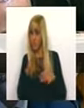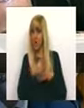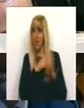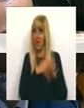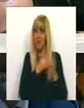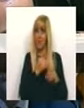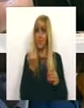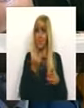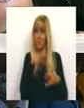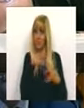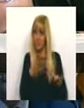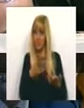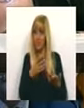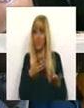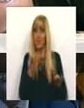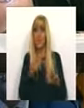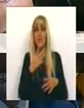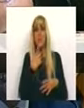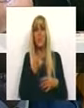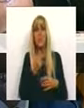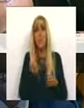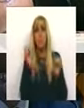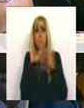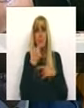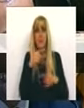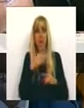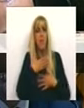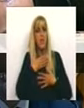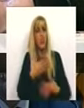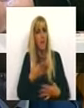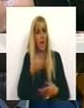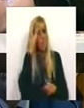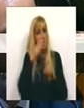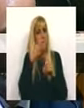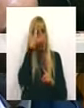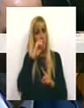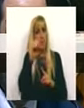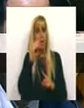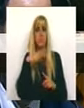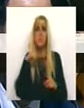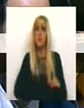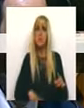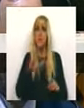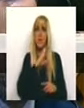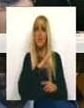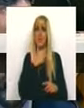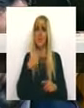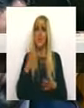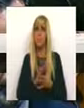e queria lhe perguntar, sem ambiguidades, é vontade ou intenção do Governo nacionalizar os CTTs?